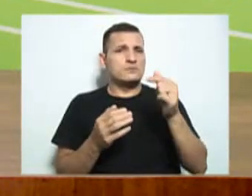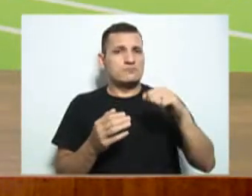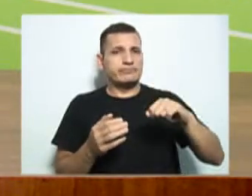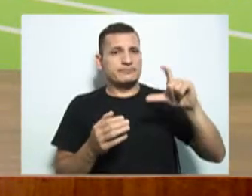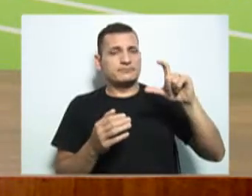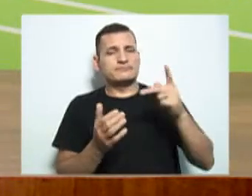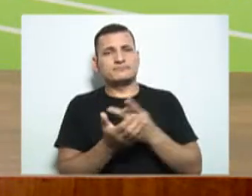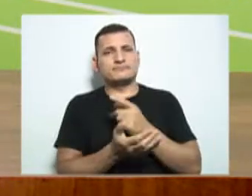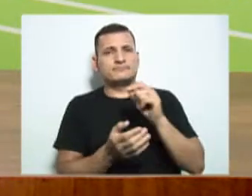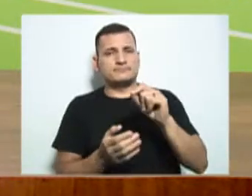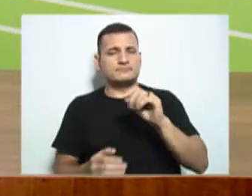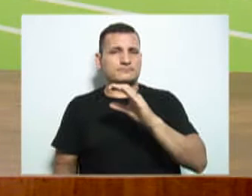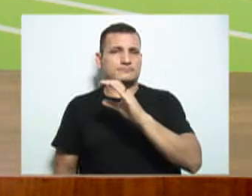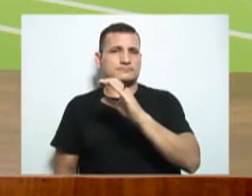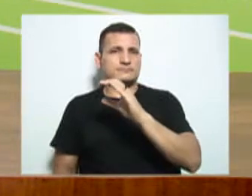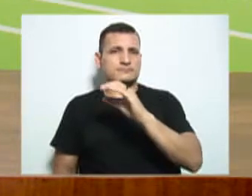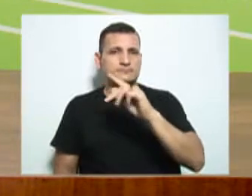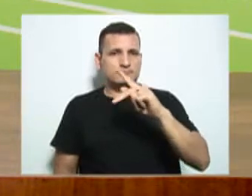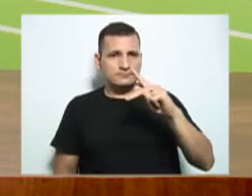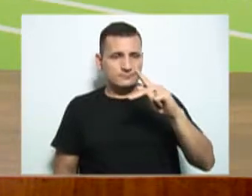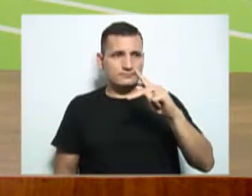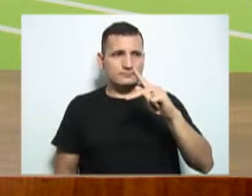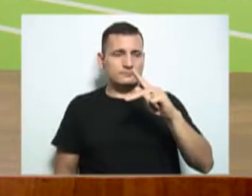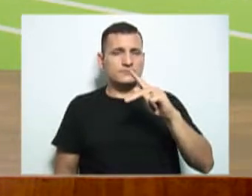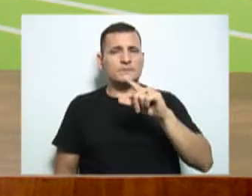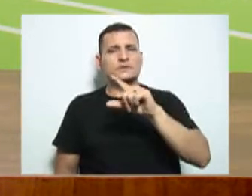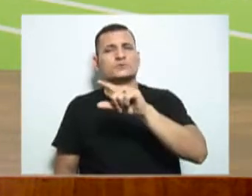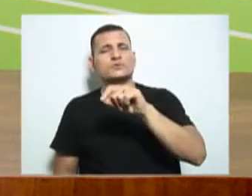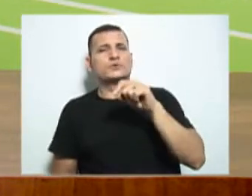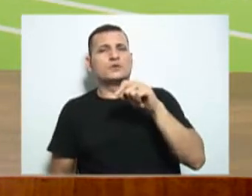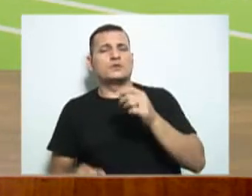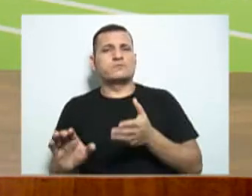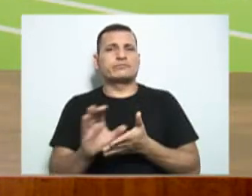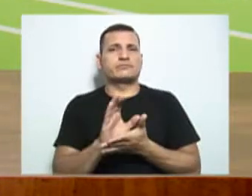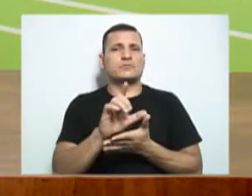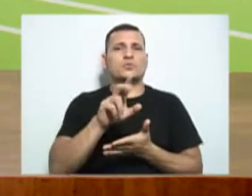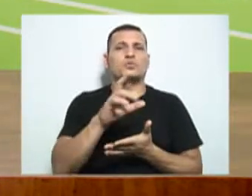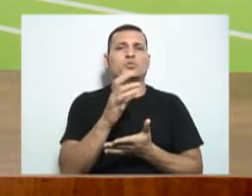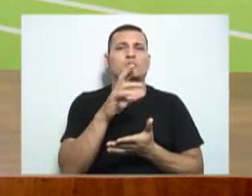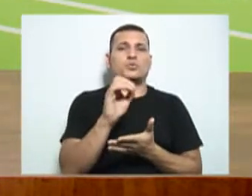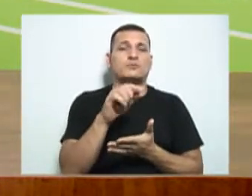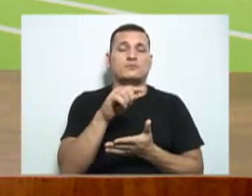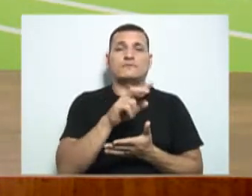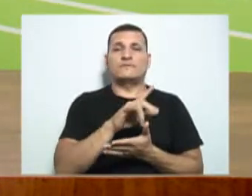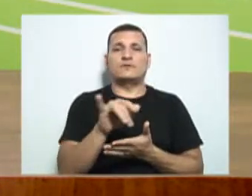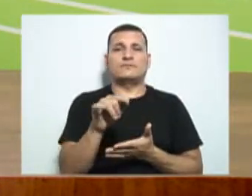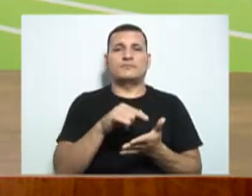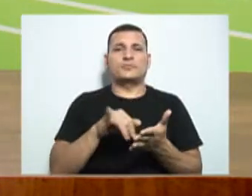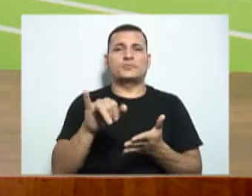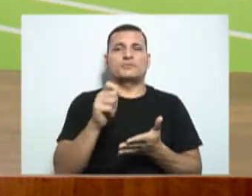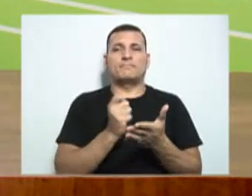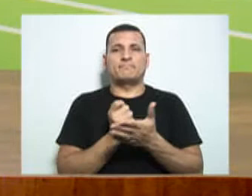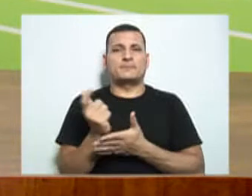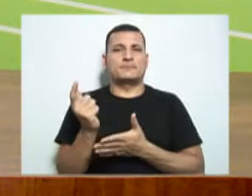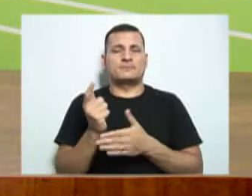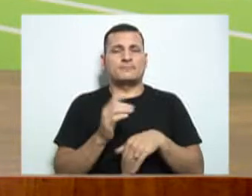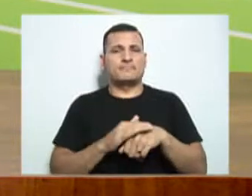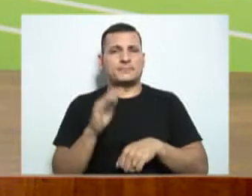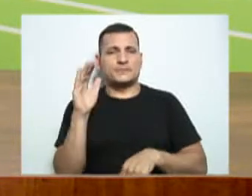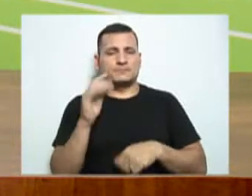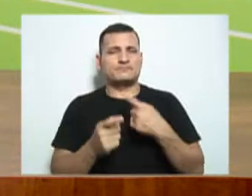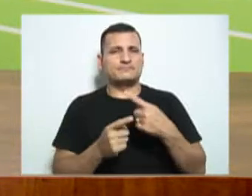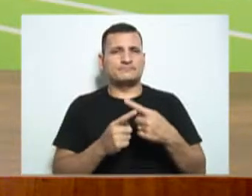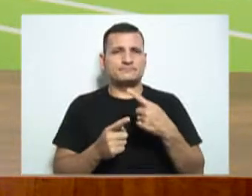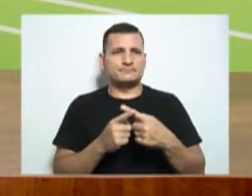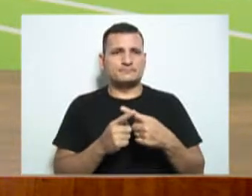acontece? A cooperativa, que é optante pelo lucro real, vai pagar mais impostos. Por que isso? Porque só vai